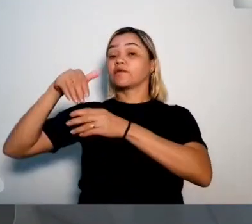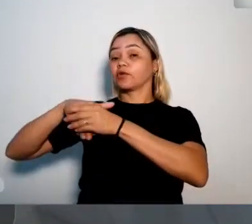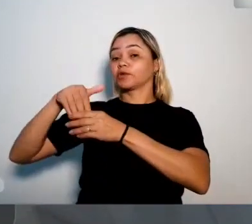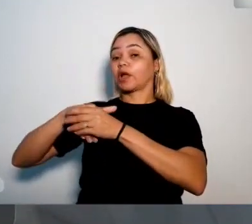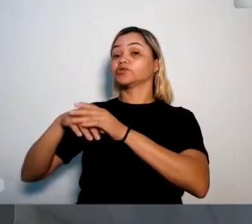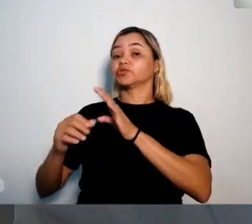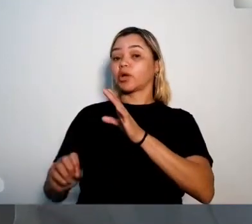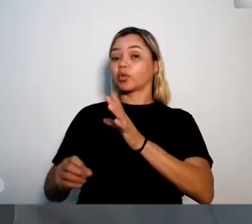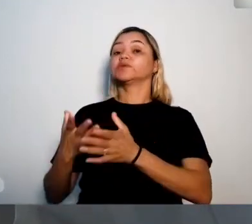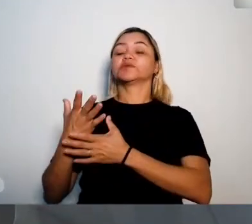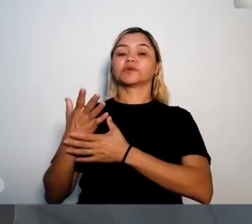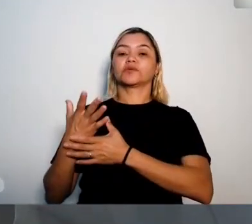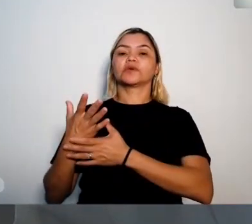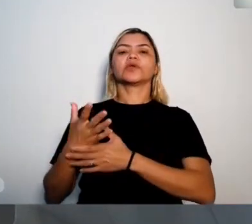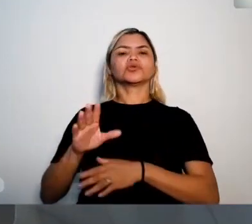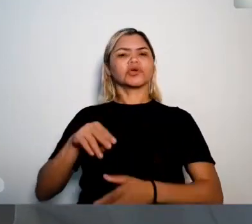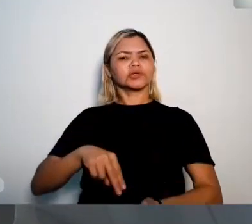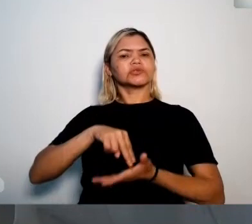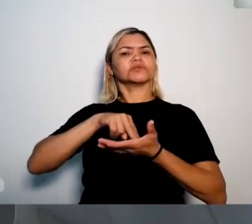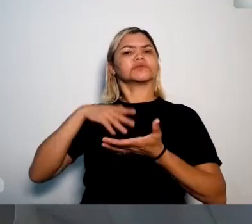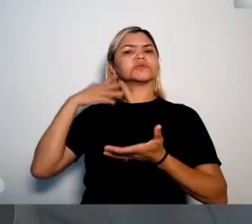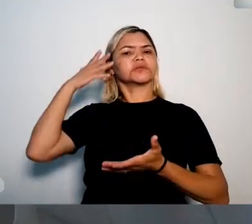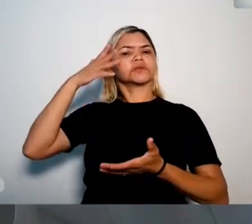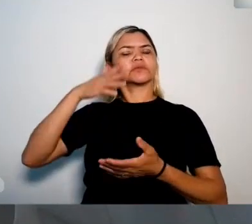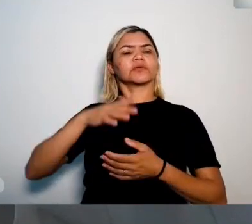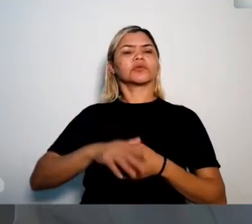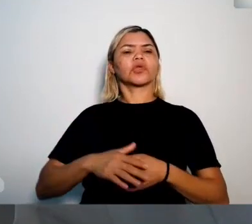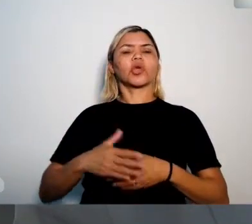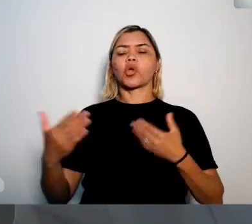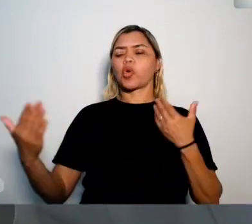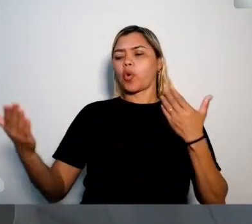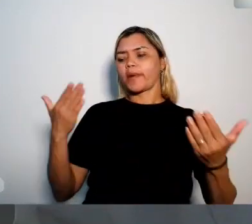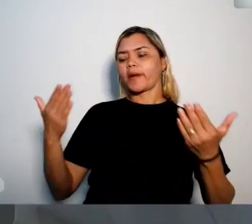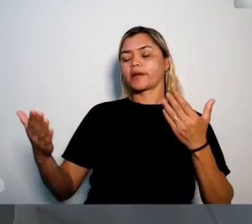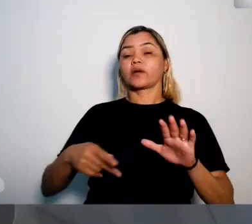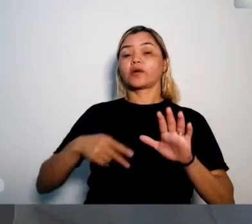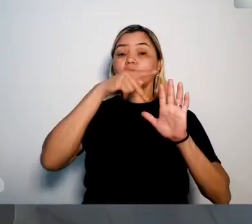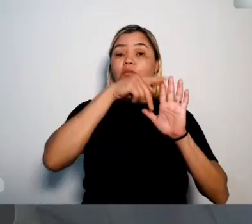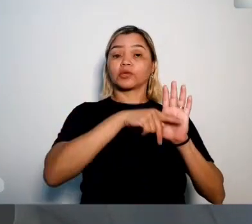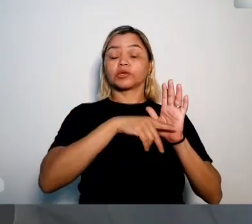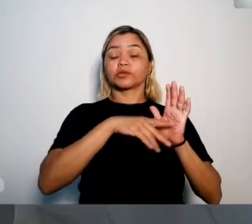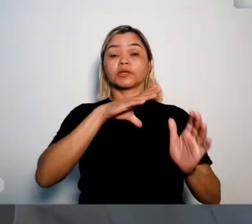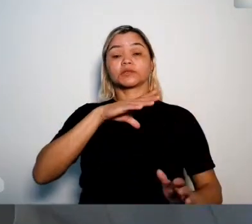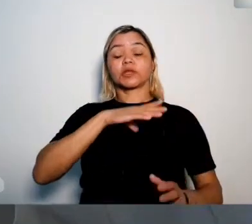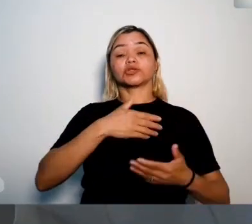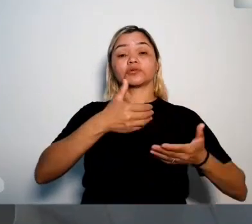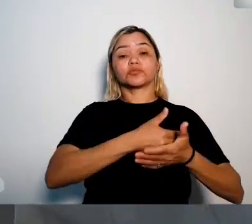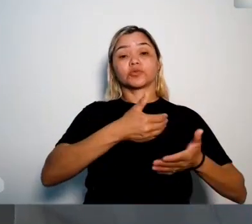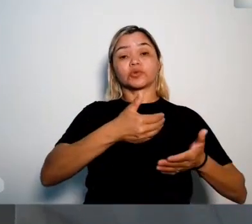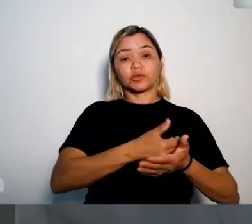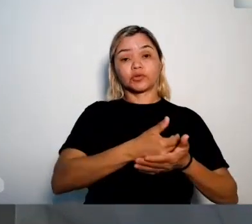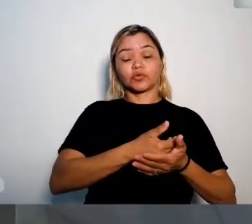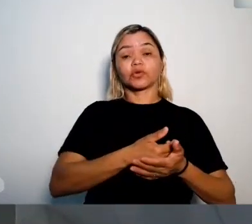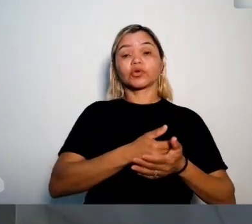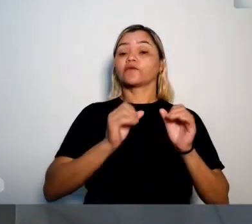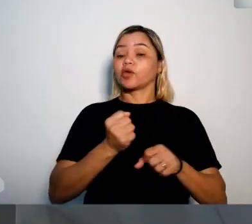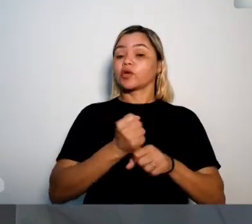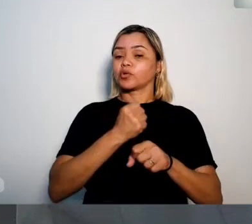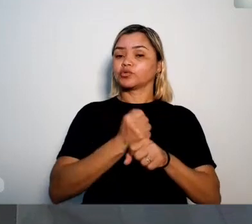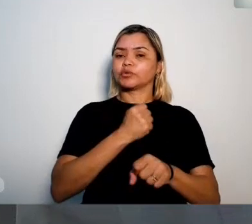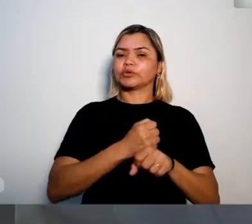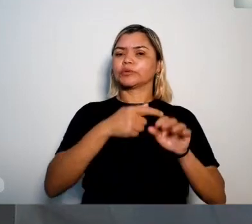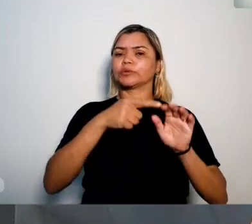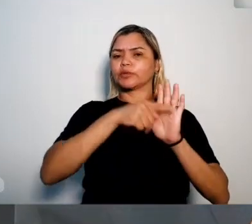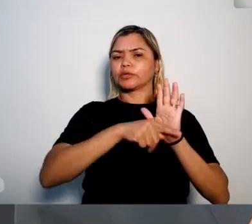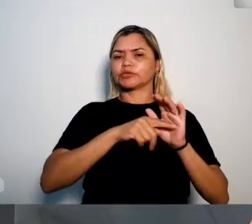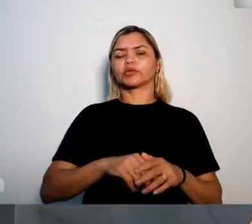nessa tribuna, eu não posso comparar o projeto da cidade de Botucatu, que foi construído com o projeto de outro município.